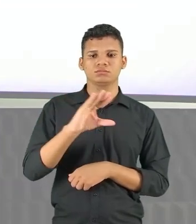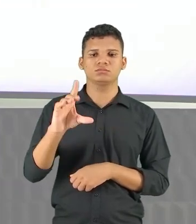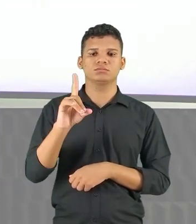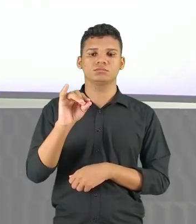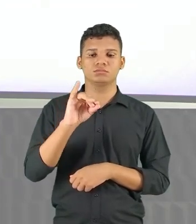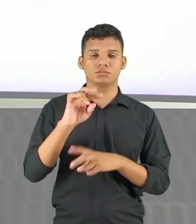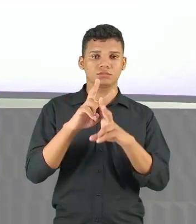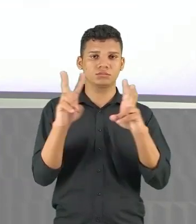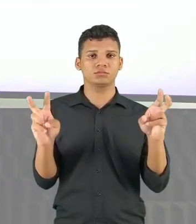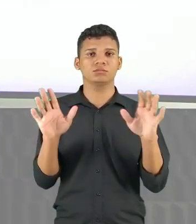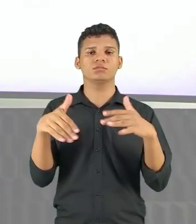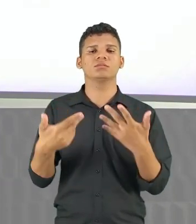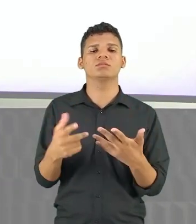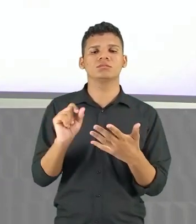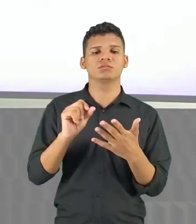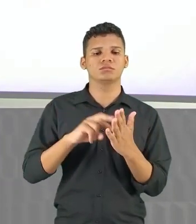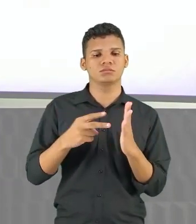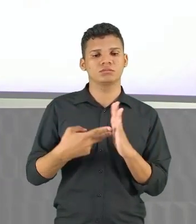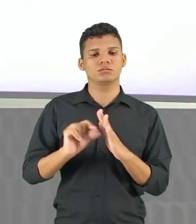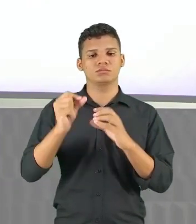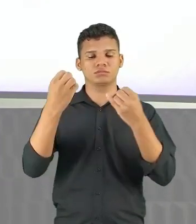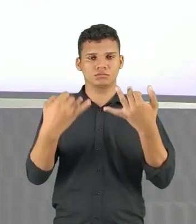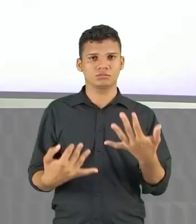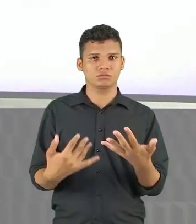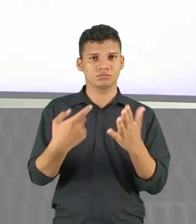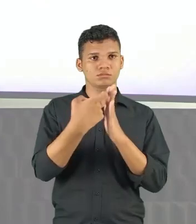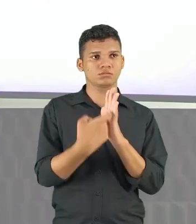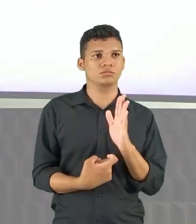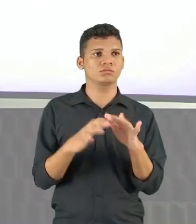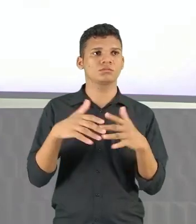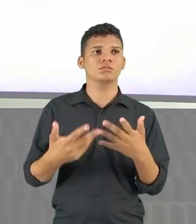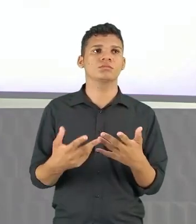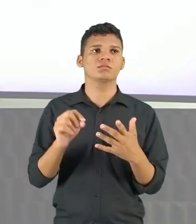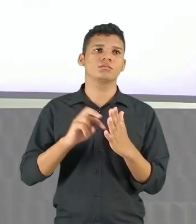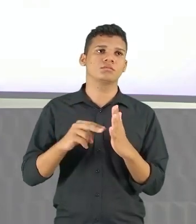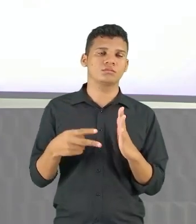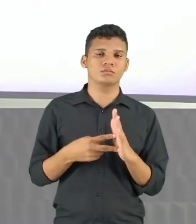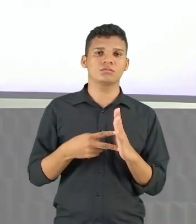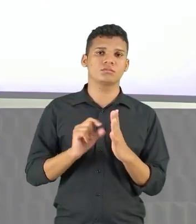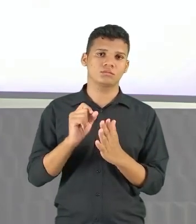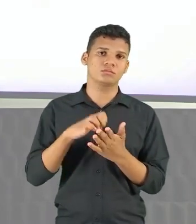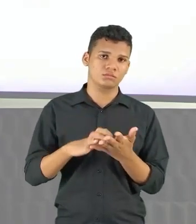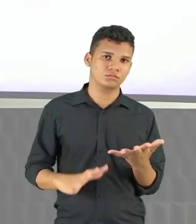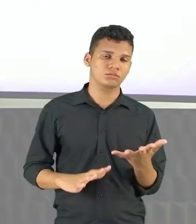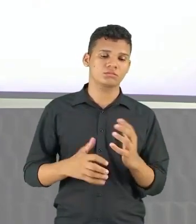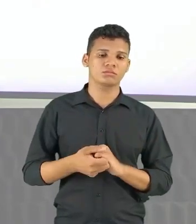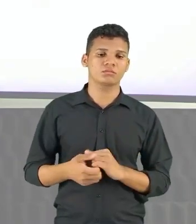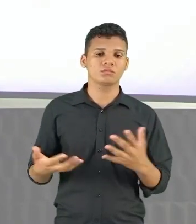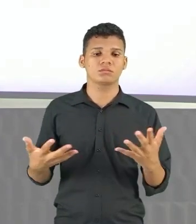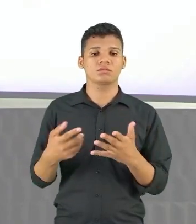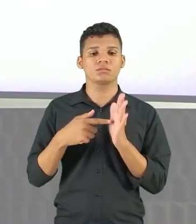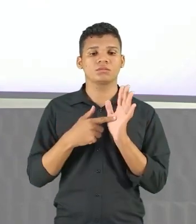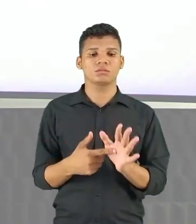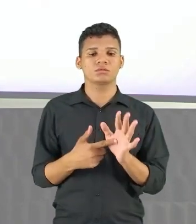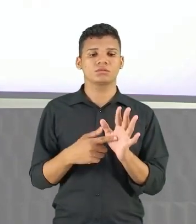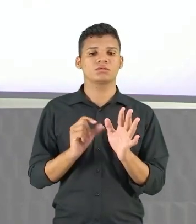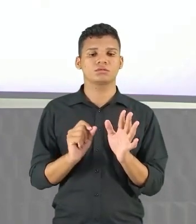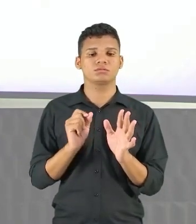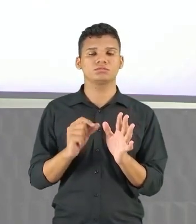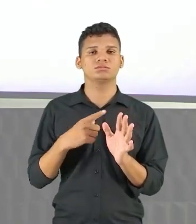um fragmento e o enunciado está dizendo que algum desses fragmentos ele vai apresentar